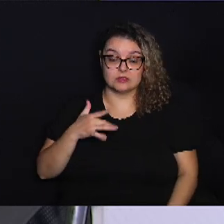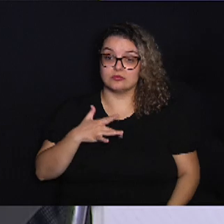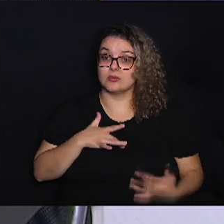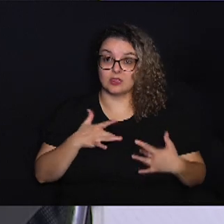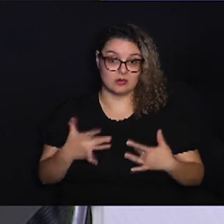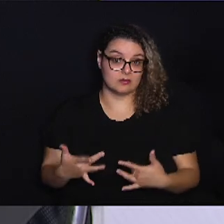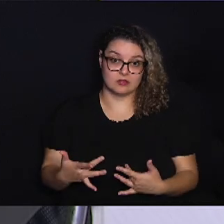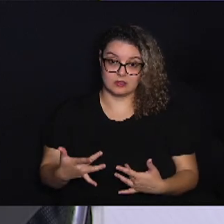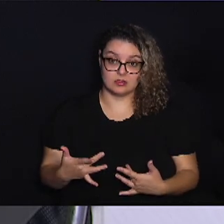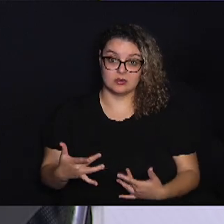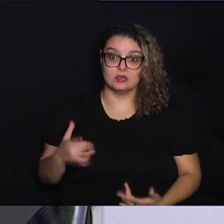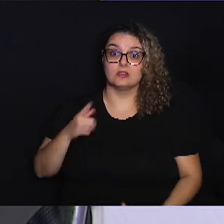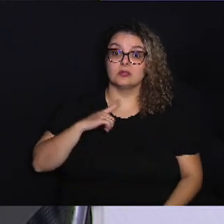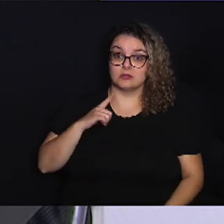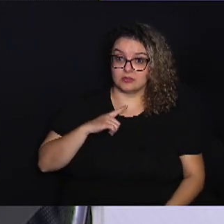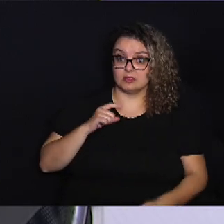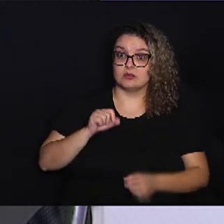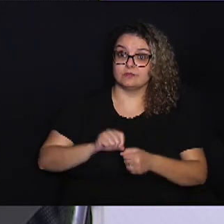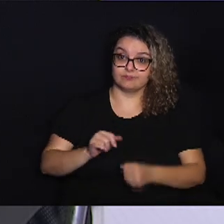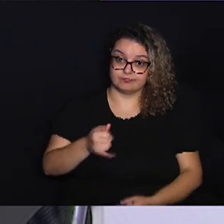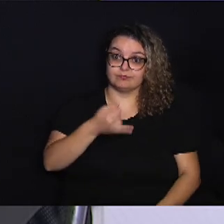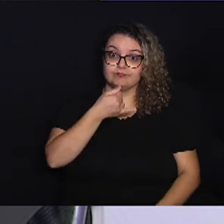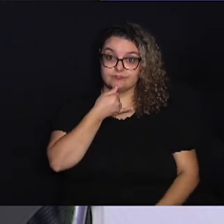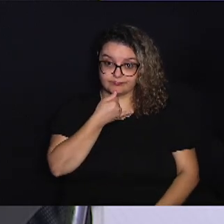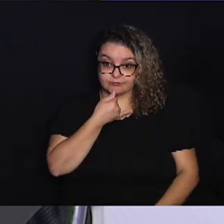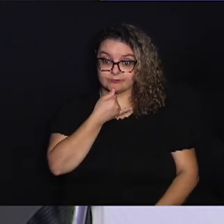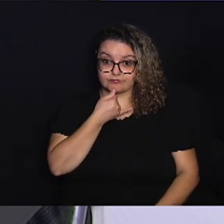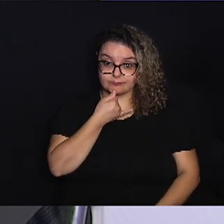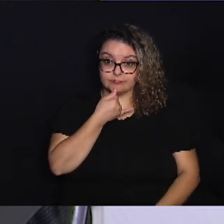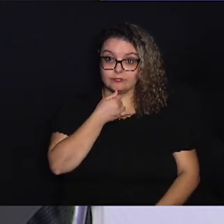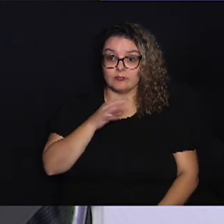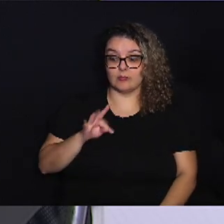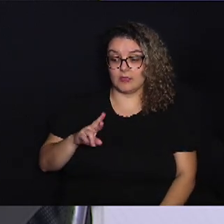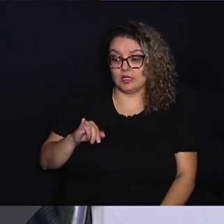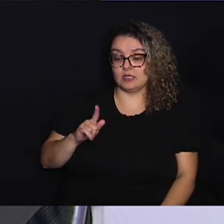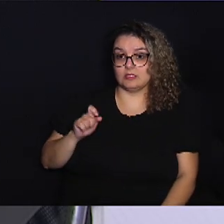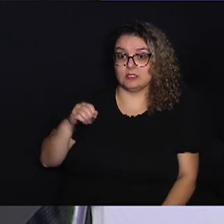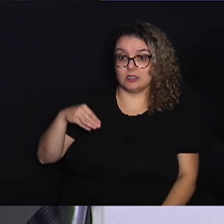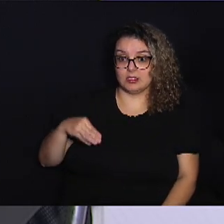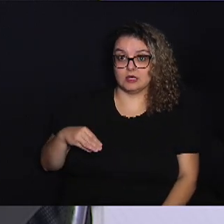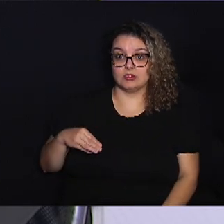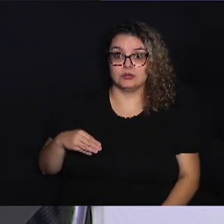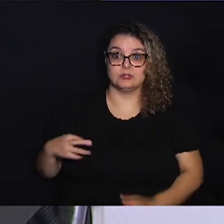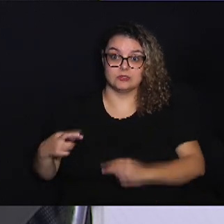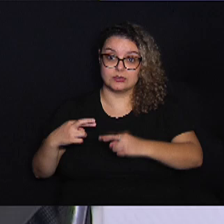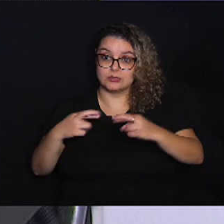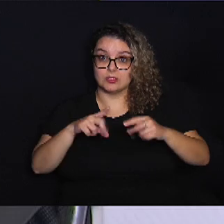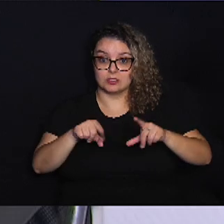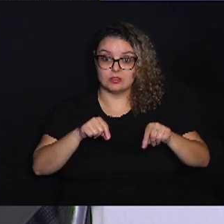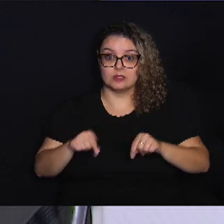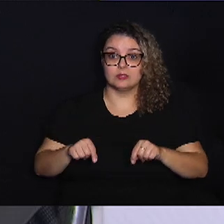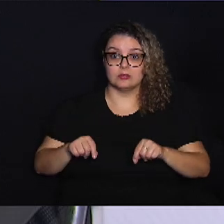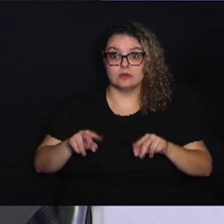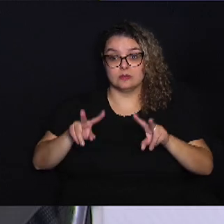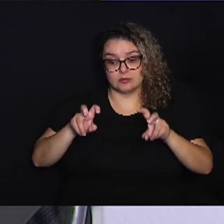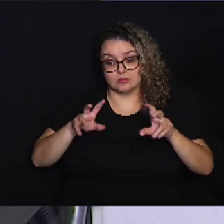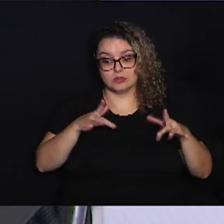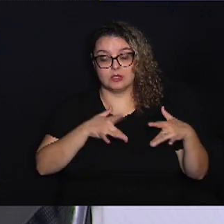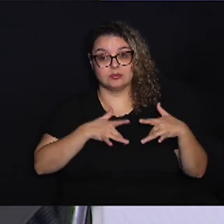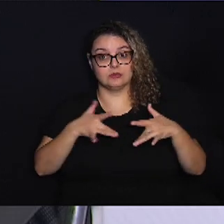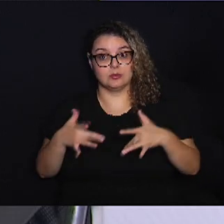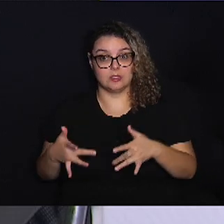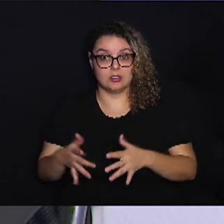Então a gente tem que fazer, infelizmente a gente tem que fazer essa triagem de escolher os que são doáveis, entre